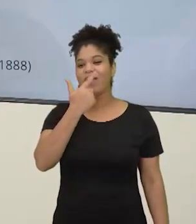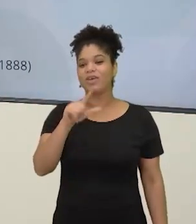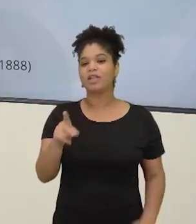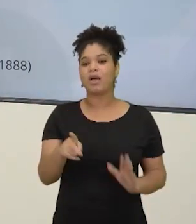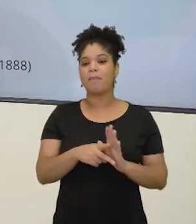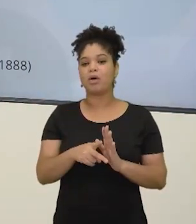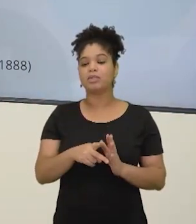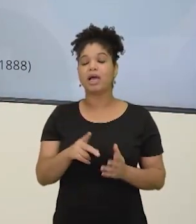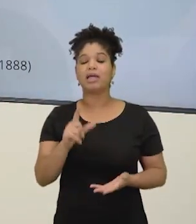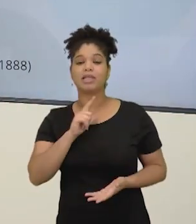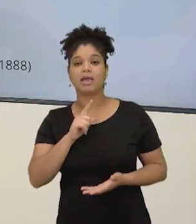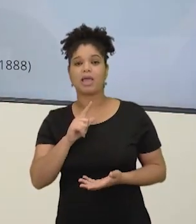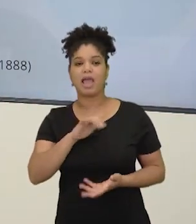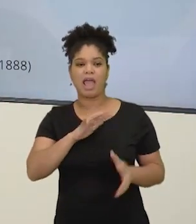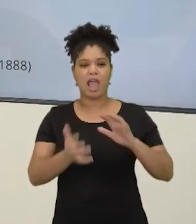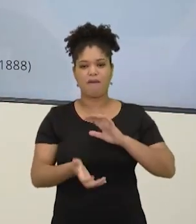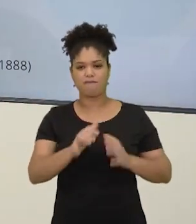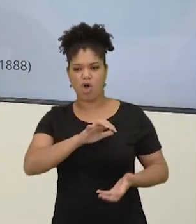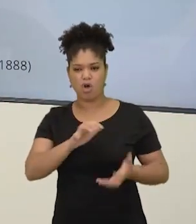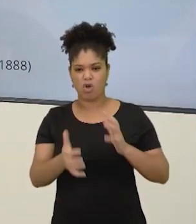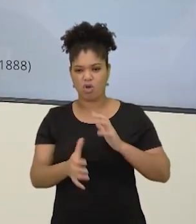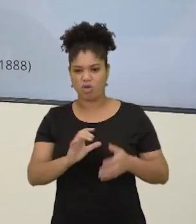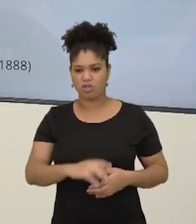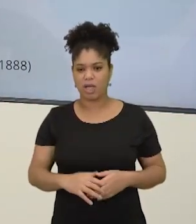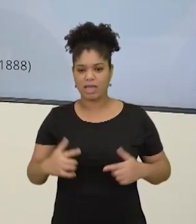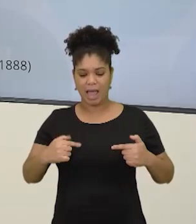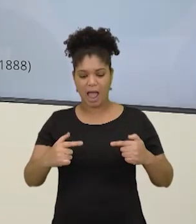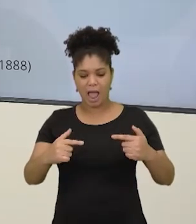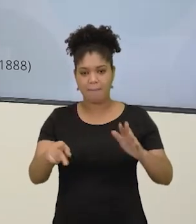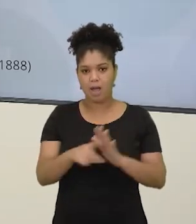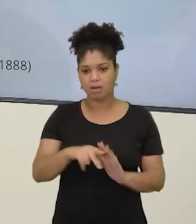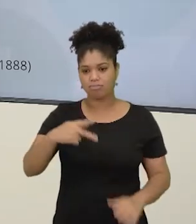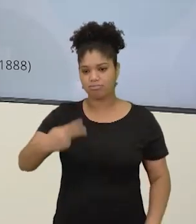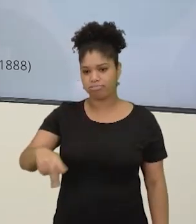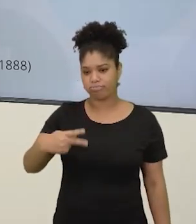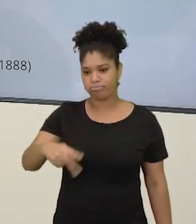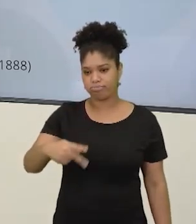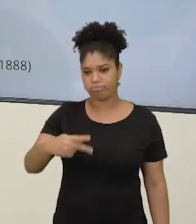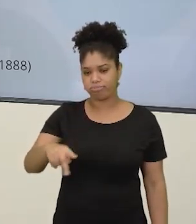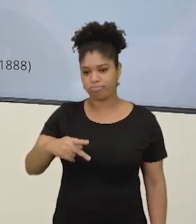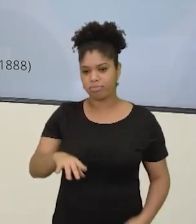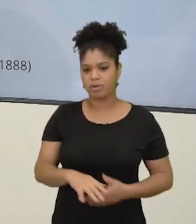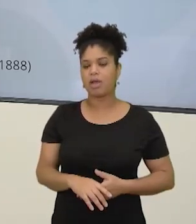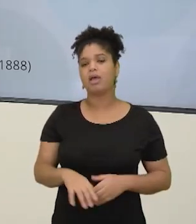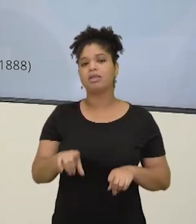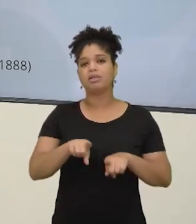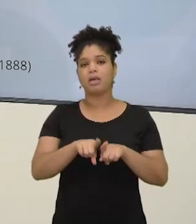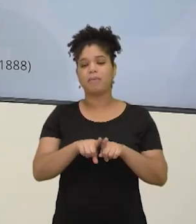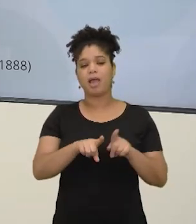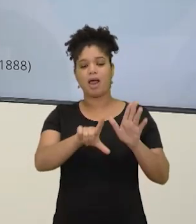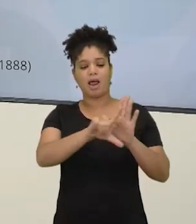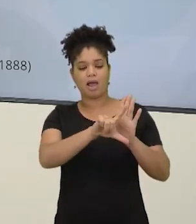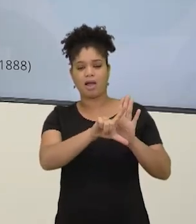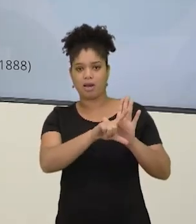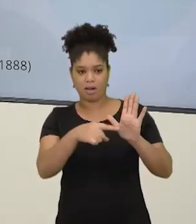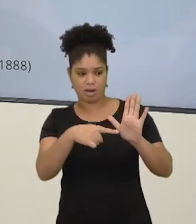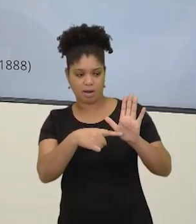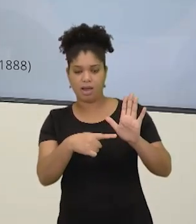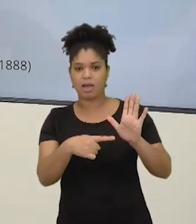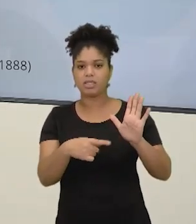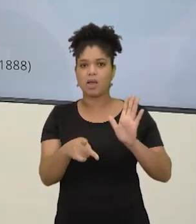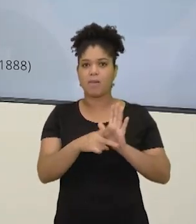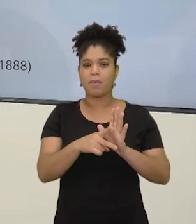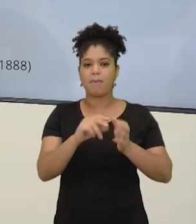Farroupilha, 35-45, Guerra do Paraguai e leis abolicionistas, né? As leis que foram